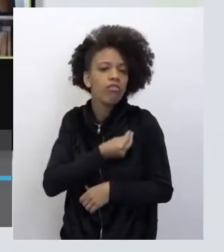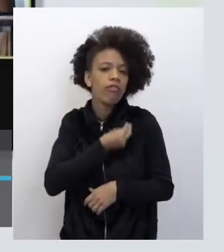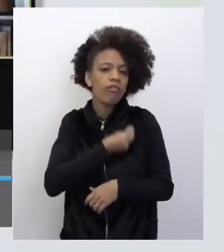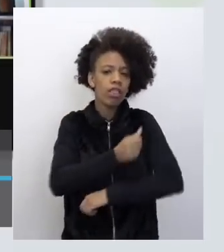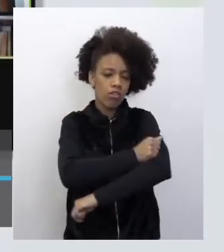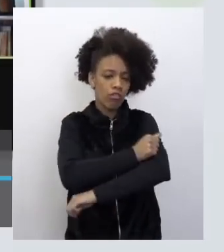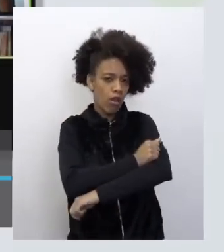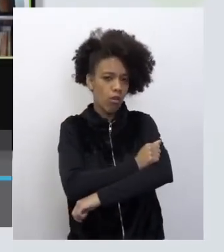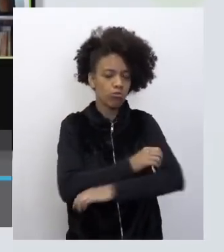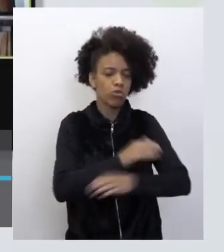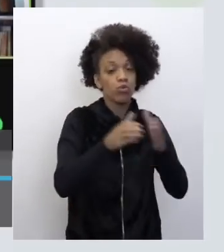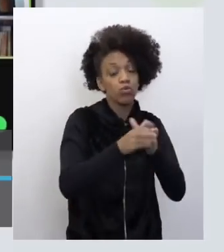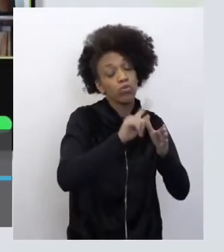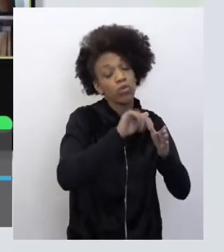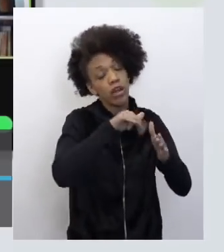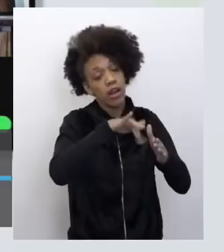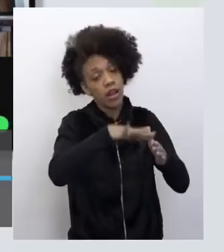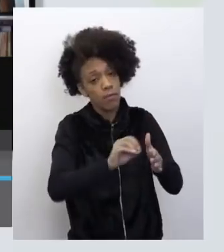Estudantil?